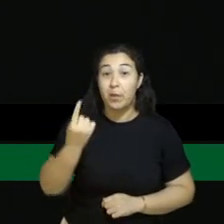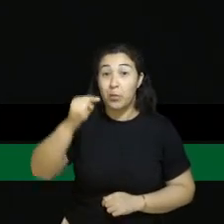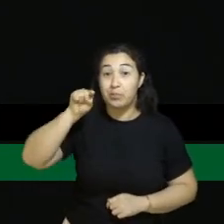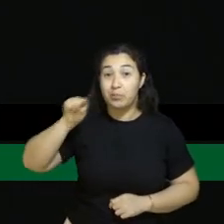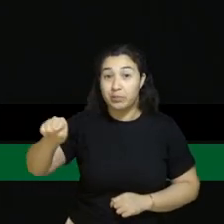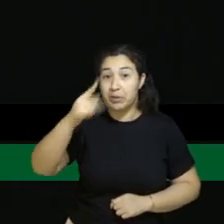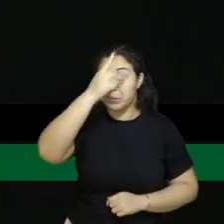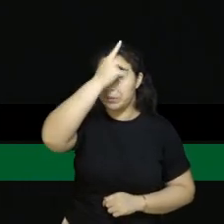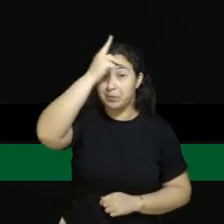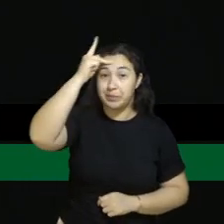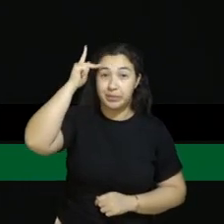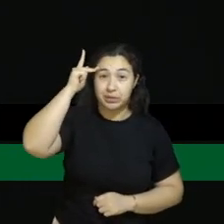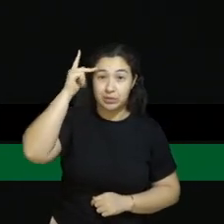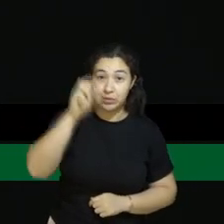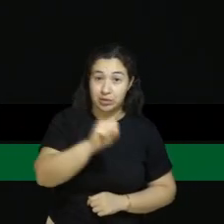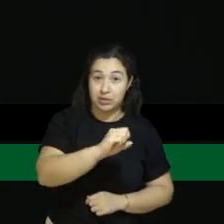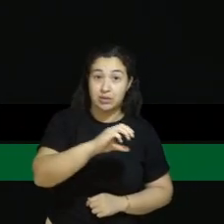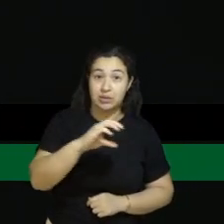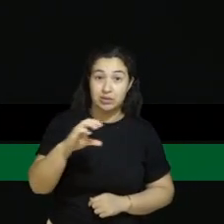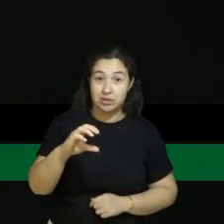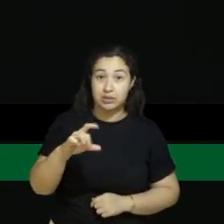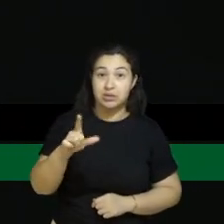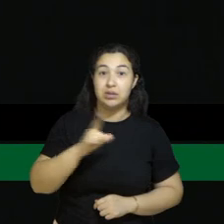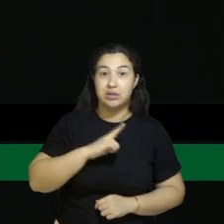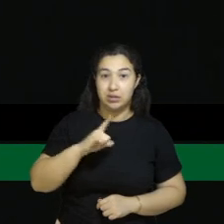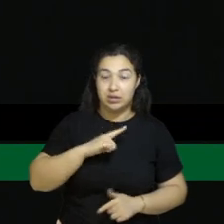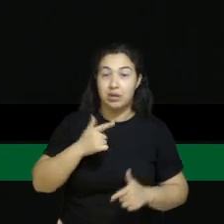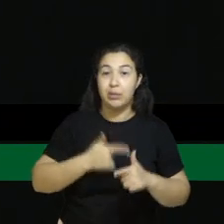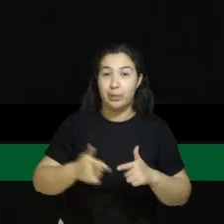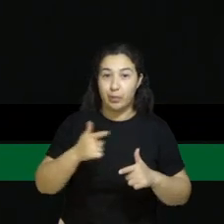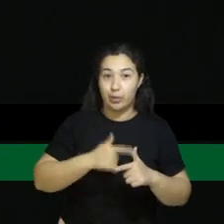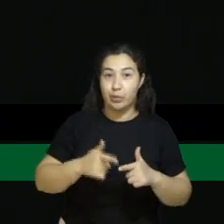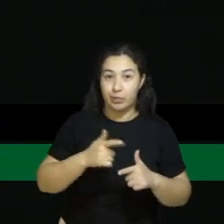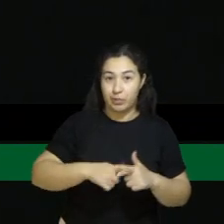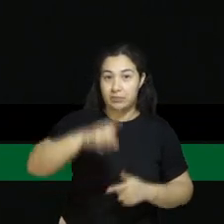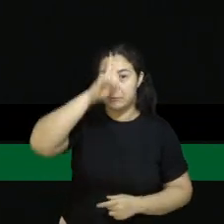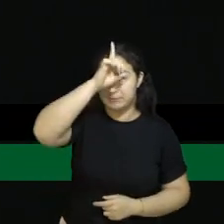1.100.000 catarinenses têm problemas com depressão.